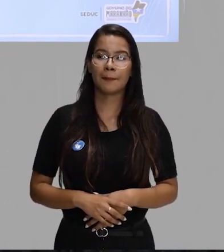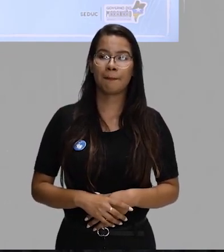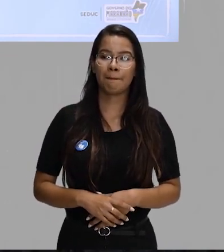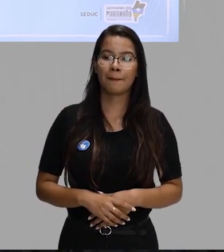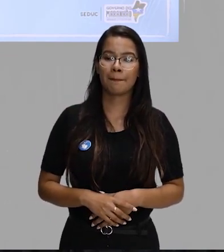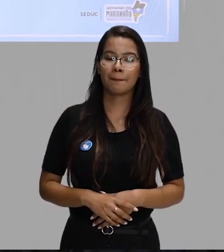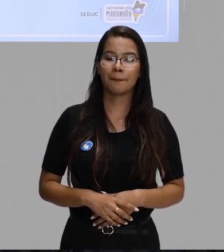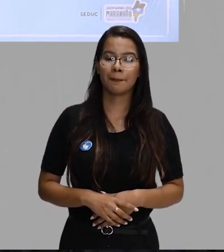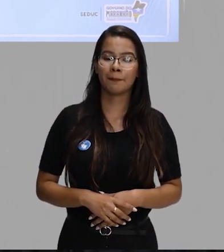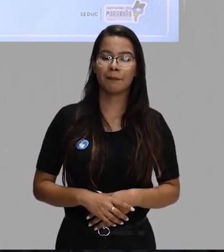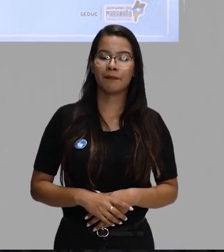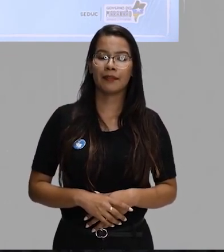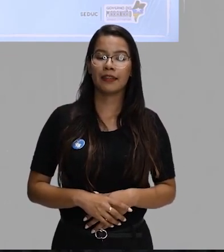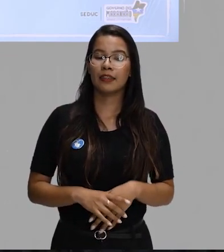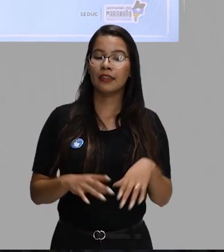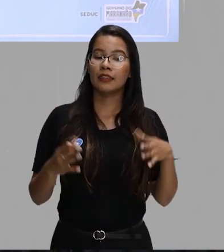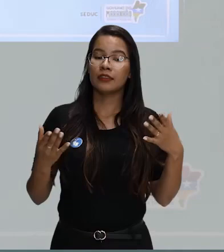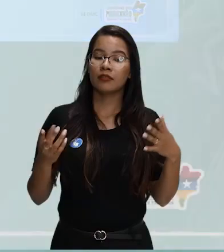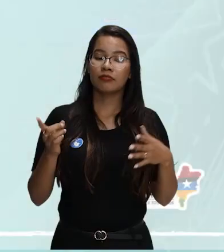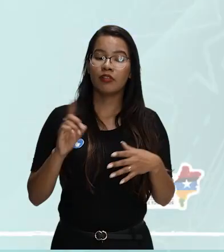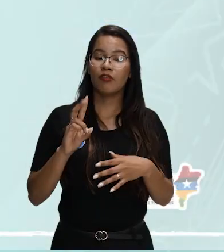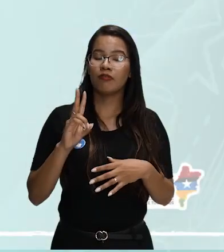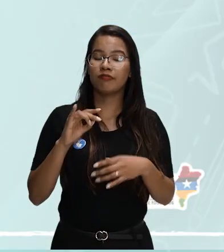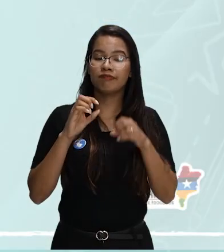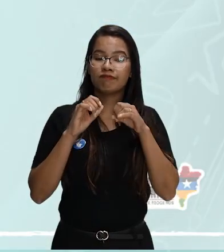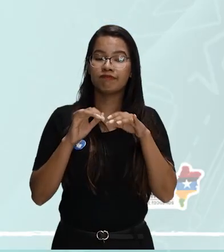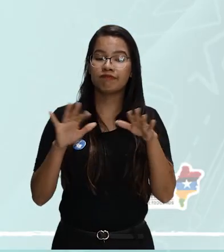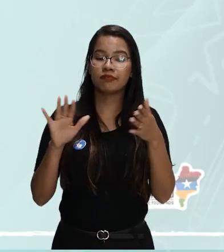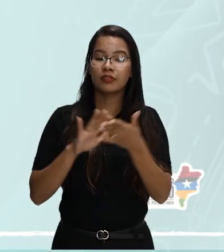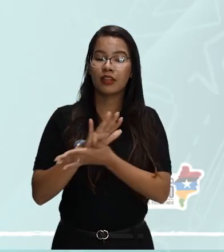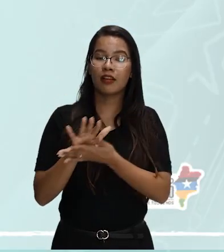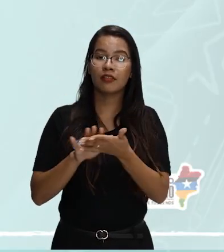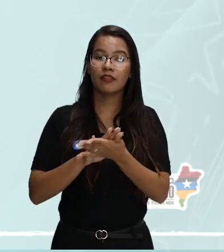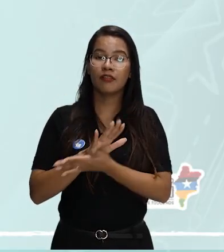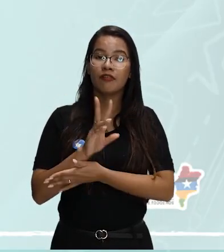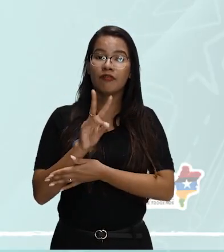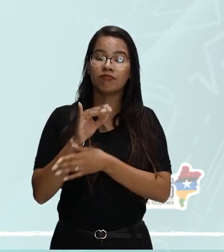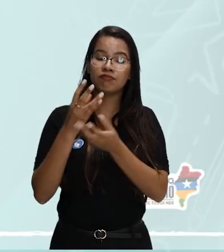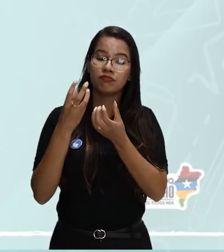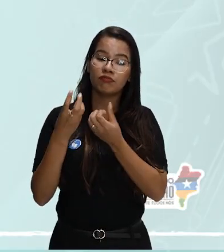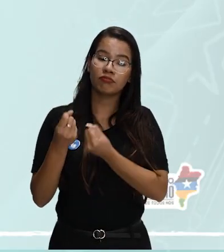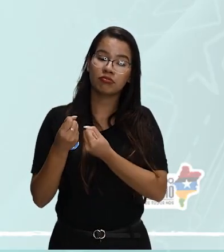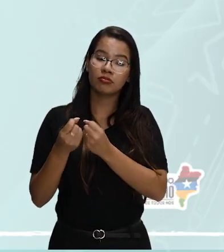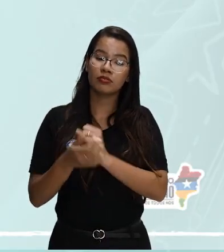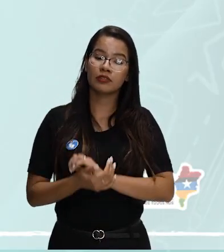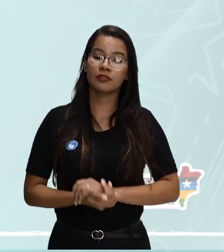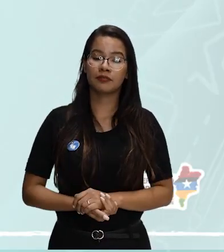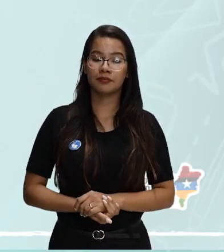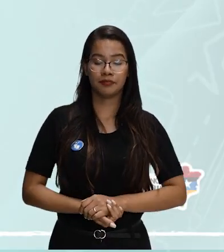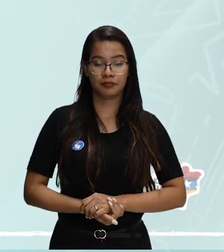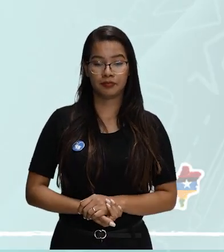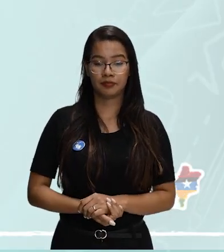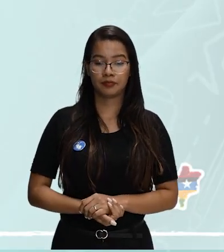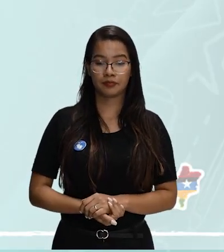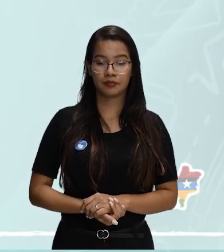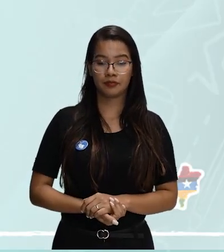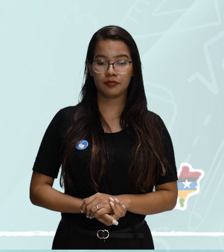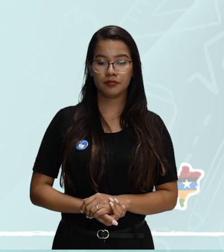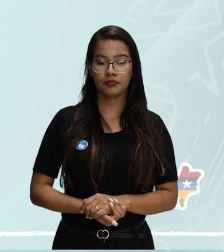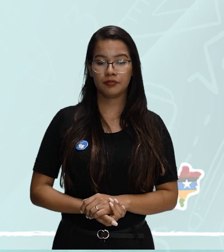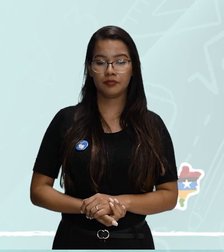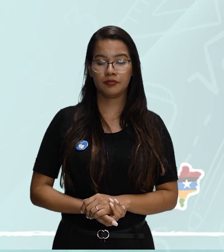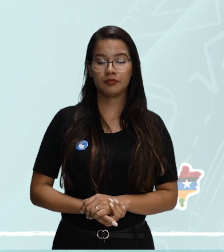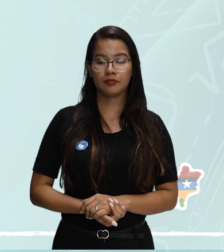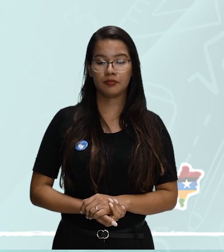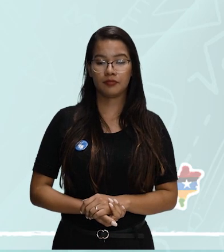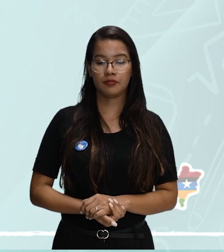vermelho. Então ele não vai refletir nada, ele vai absorver. Então, o verde nós vamos, né, o objeto verde iluminado por luz vermelha,